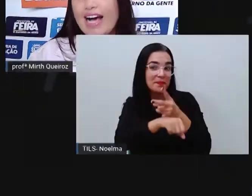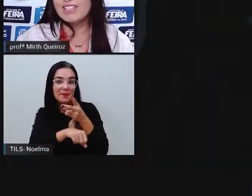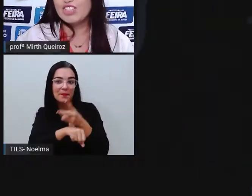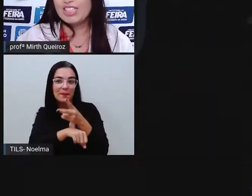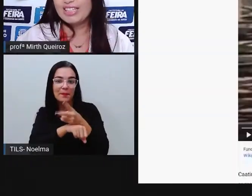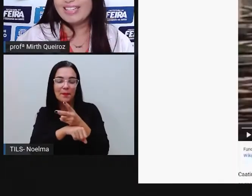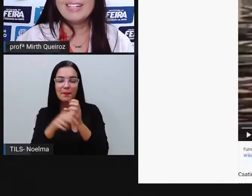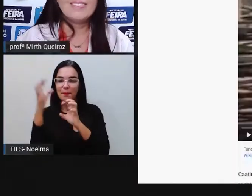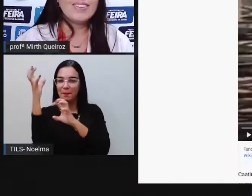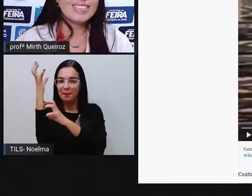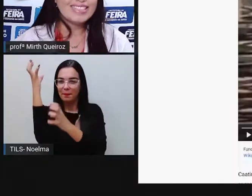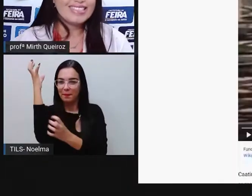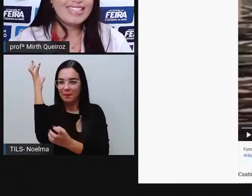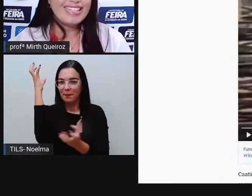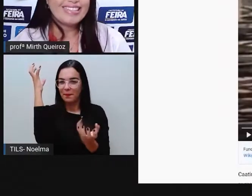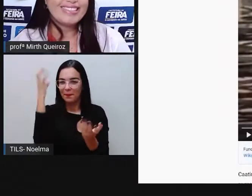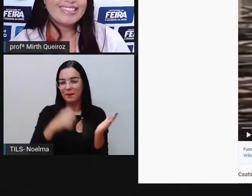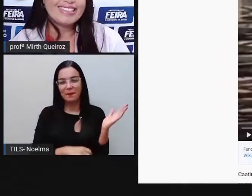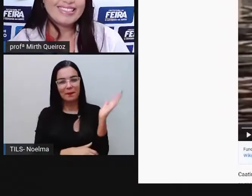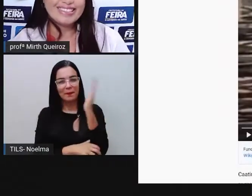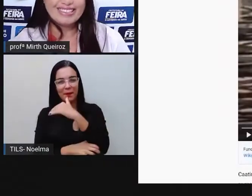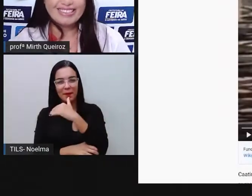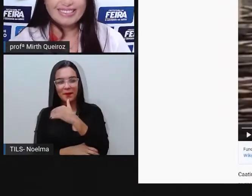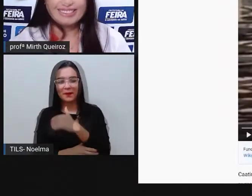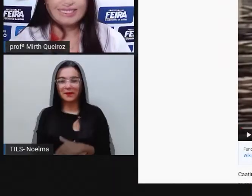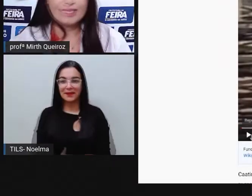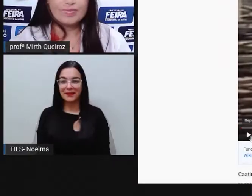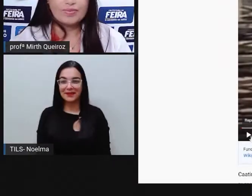a Caatinga. Vamos assistir?